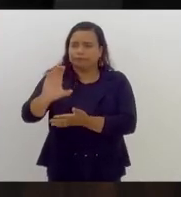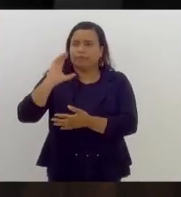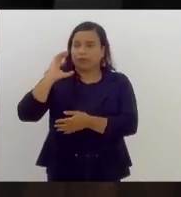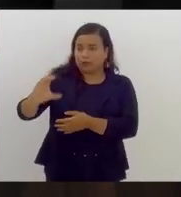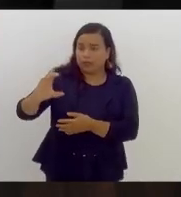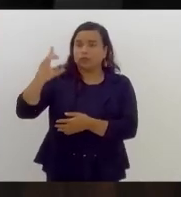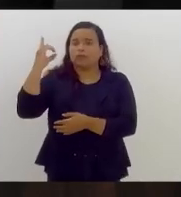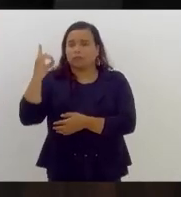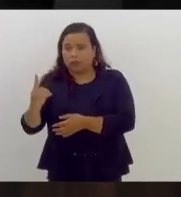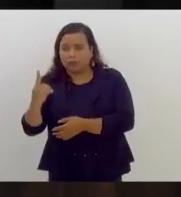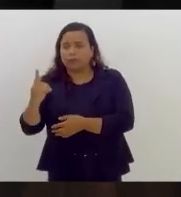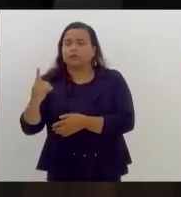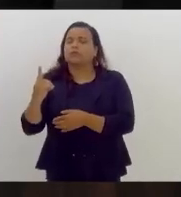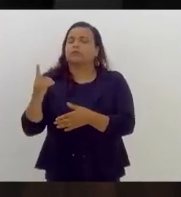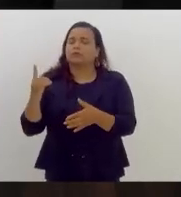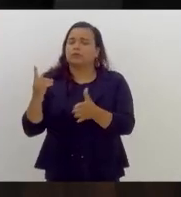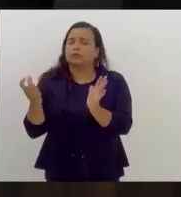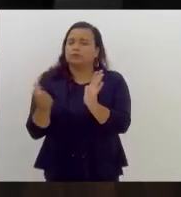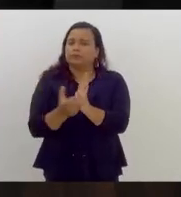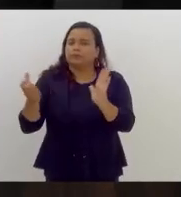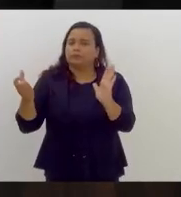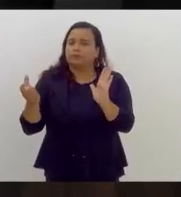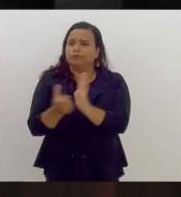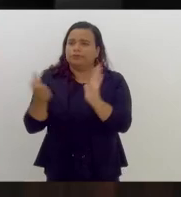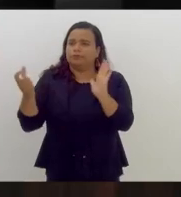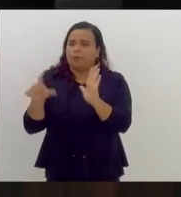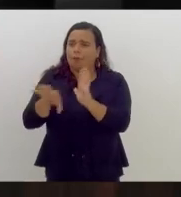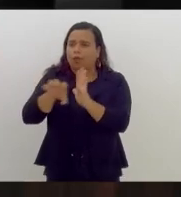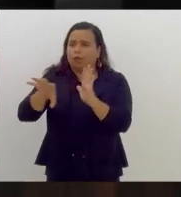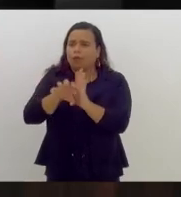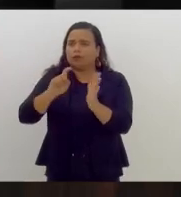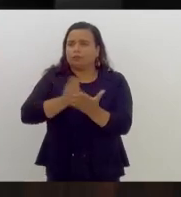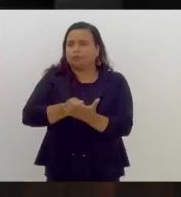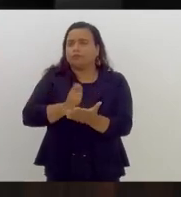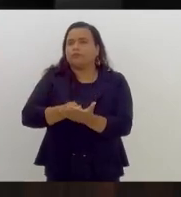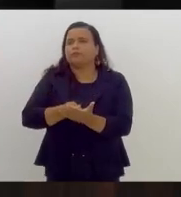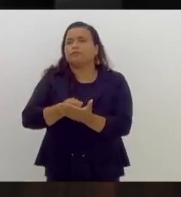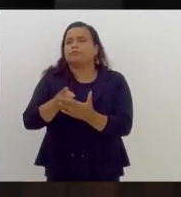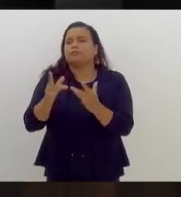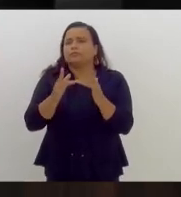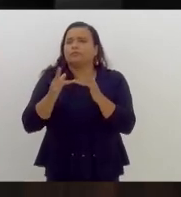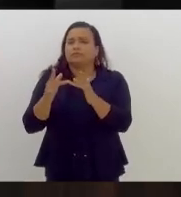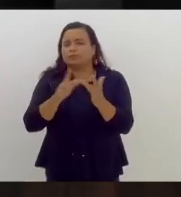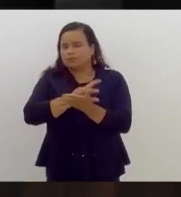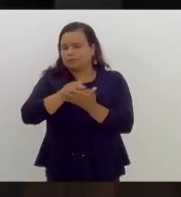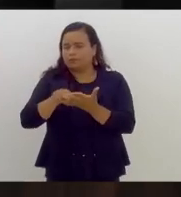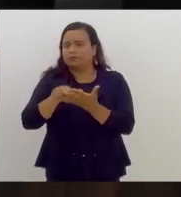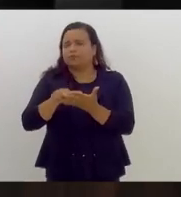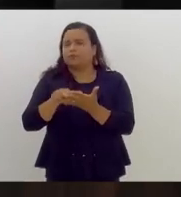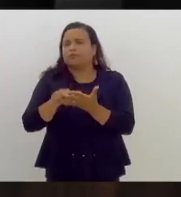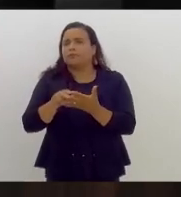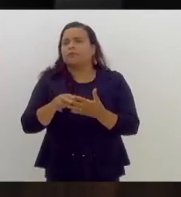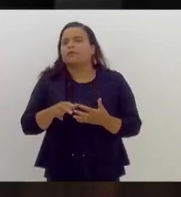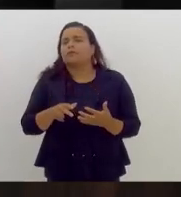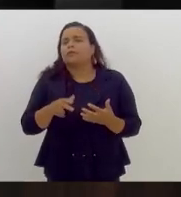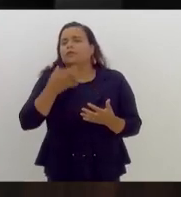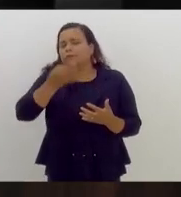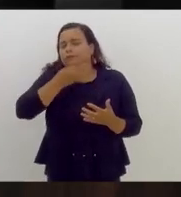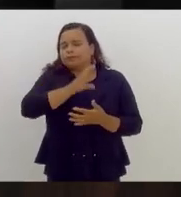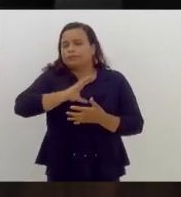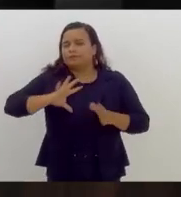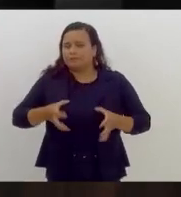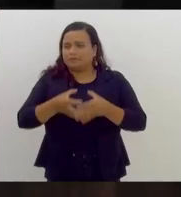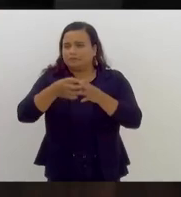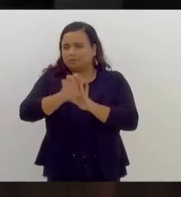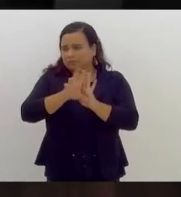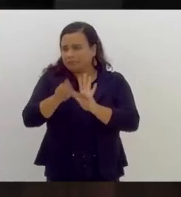pela modalidade de aproximação Near Field Communication e Contactless. Parecida à comissão de emendas